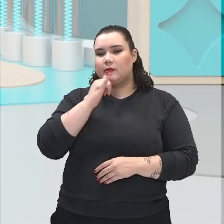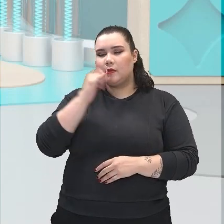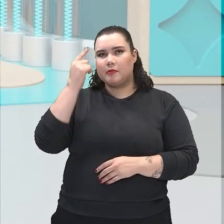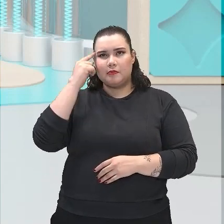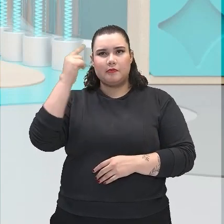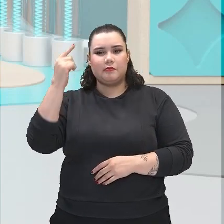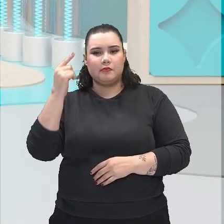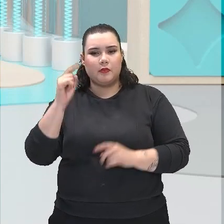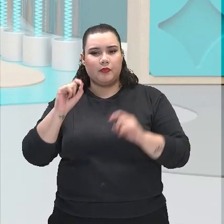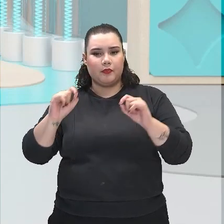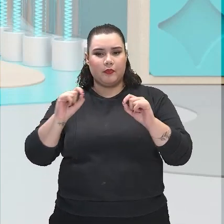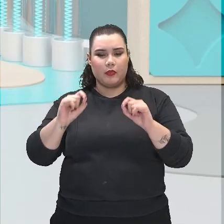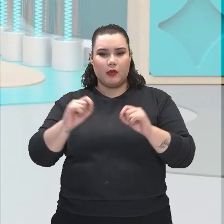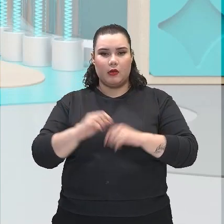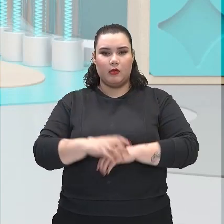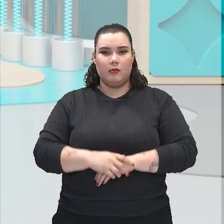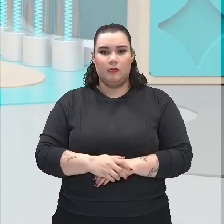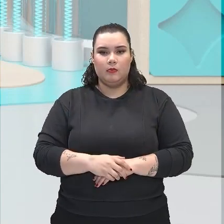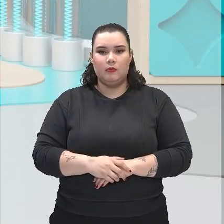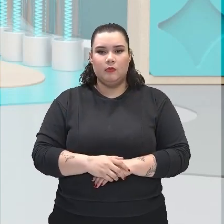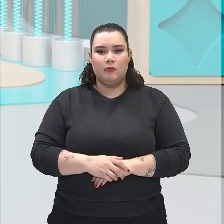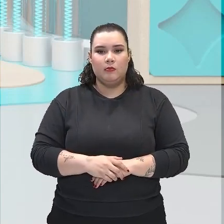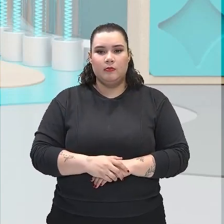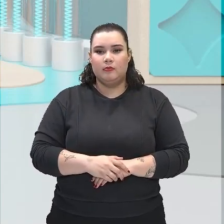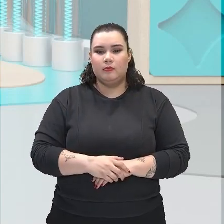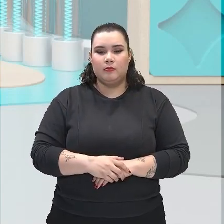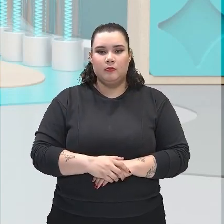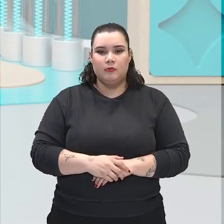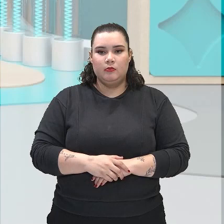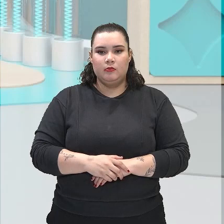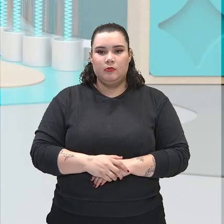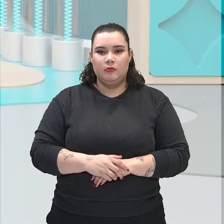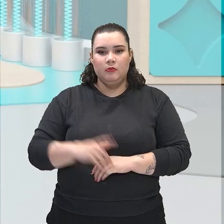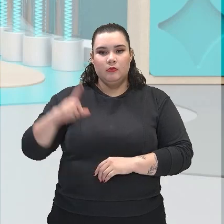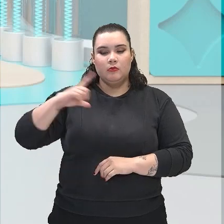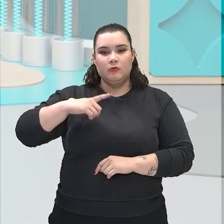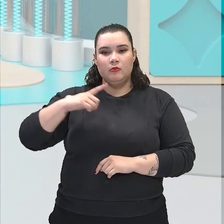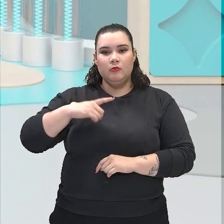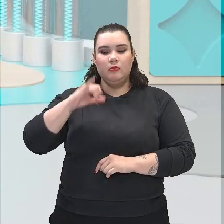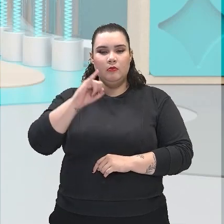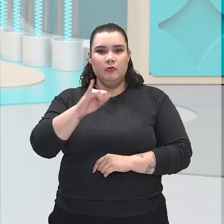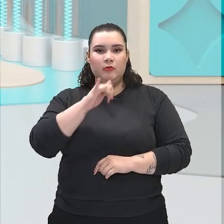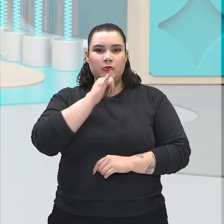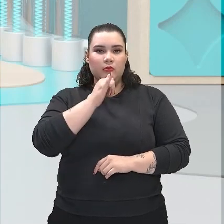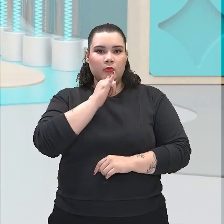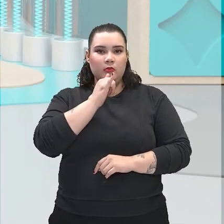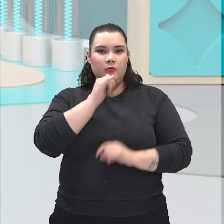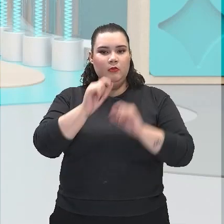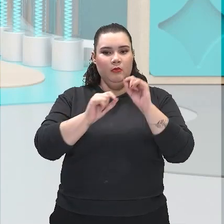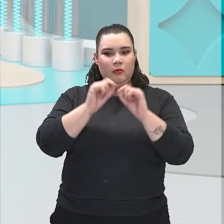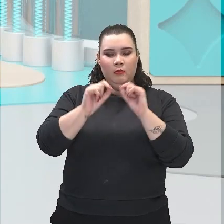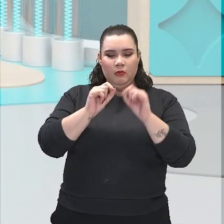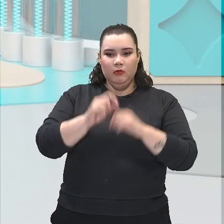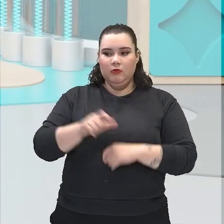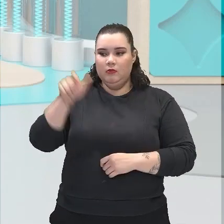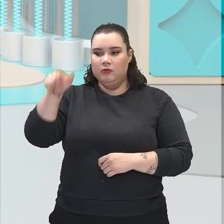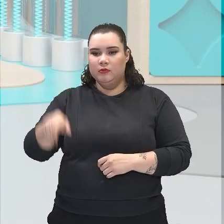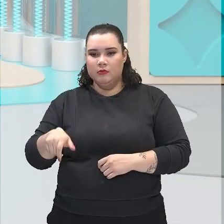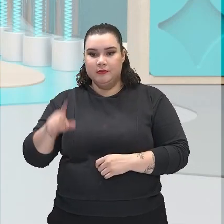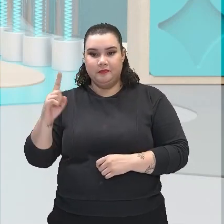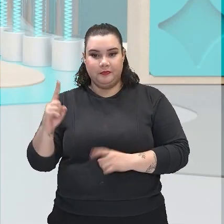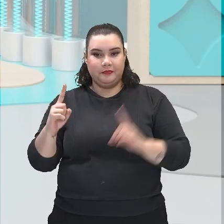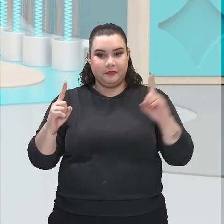nessa imagem aqui que nós temos, nós tivéssemos um falando ao mesmo tempo que o outro. O que iria